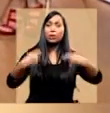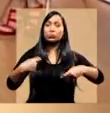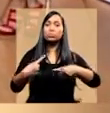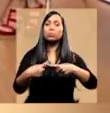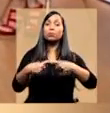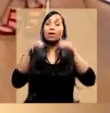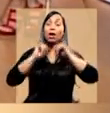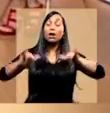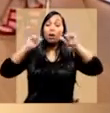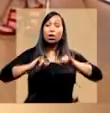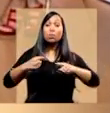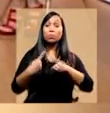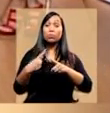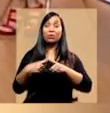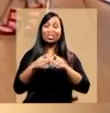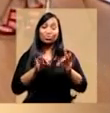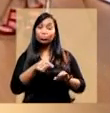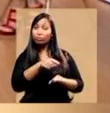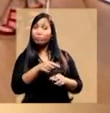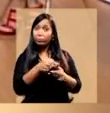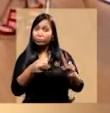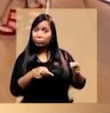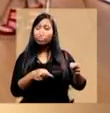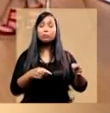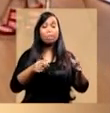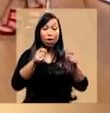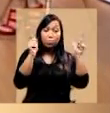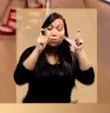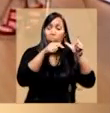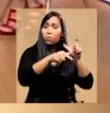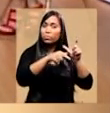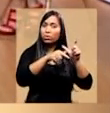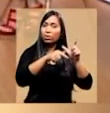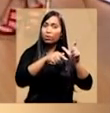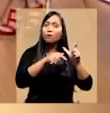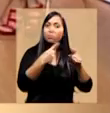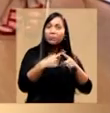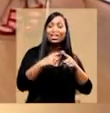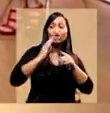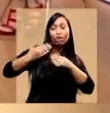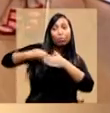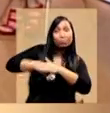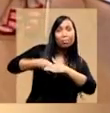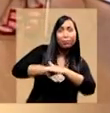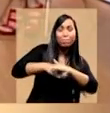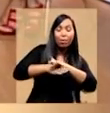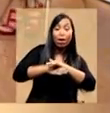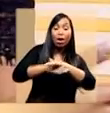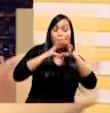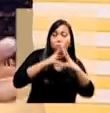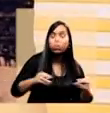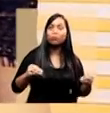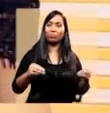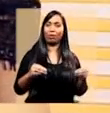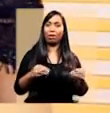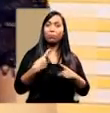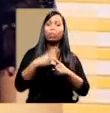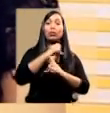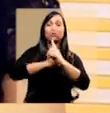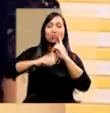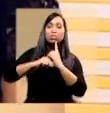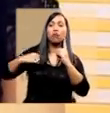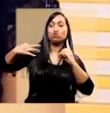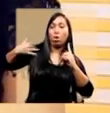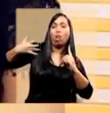na questão da prevenção justamente por isso, para alertar, para desconstruir conceitos que a sociedade vem trazendo ao longo